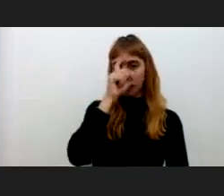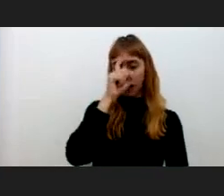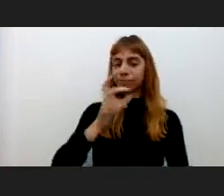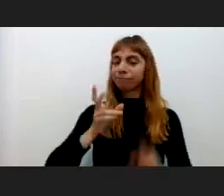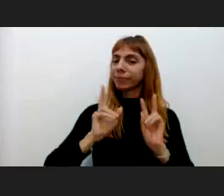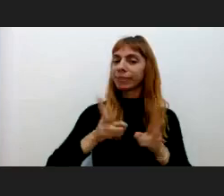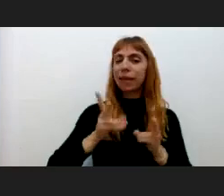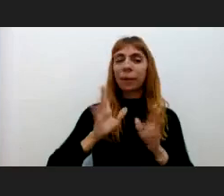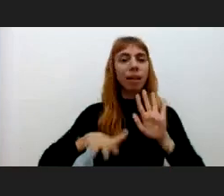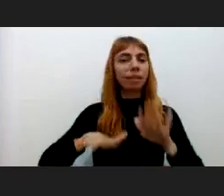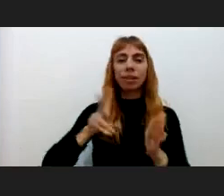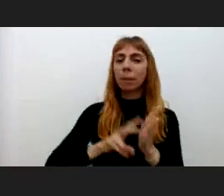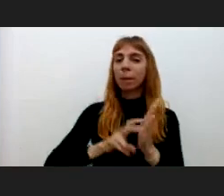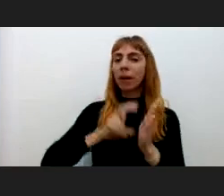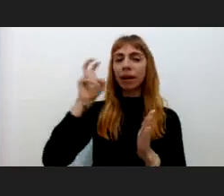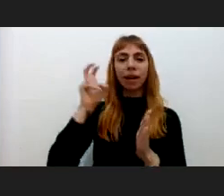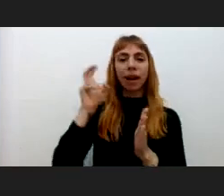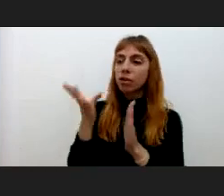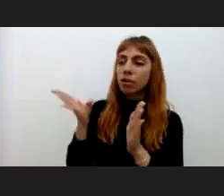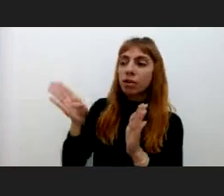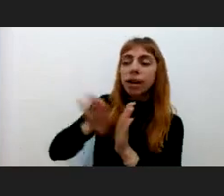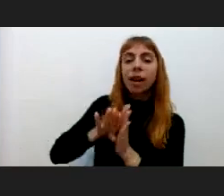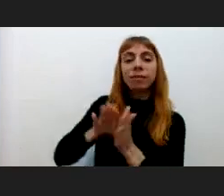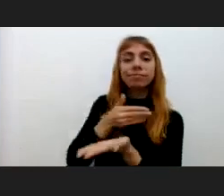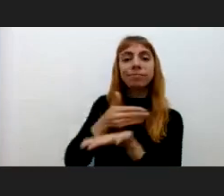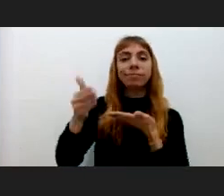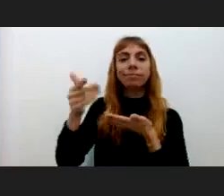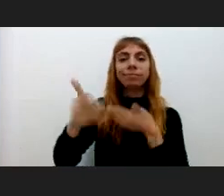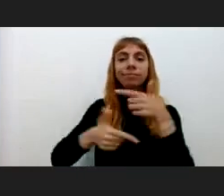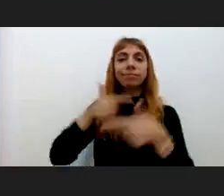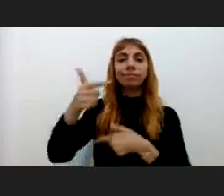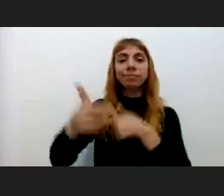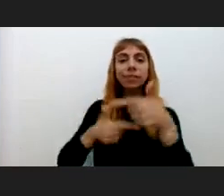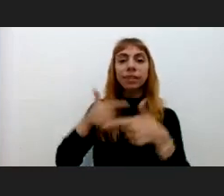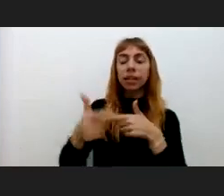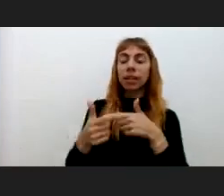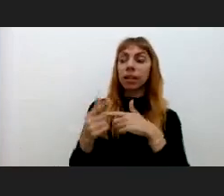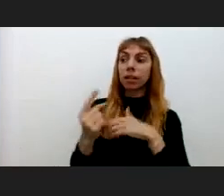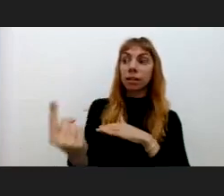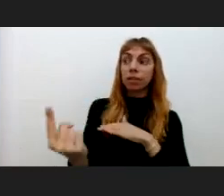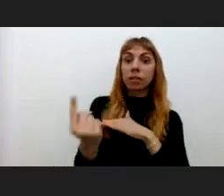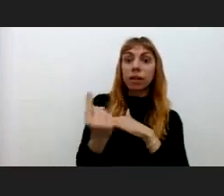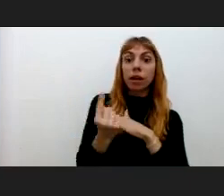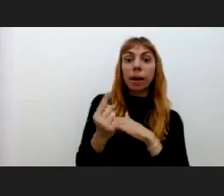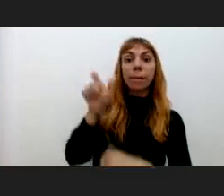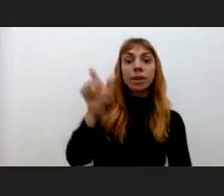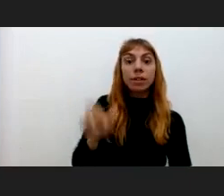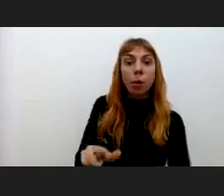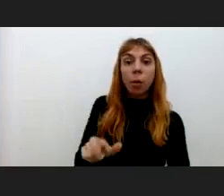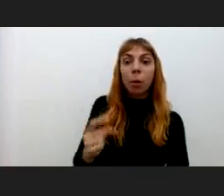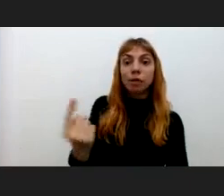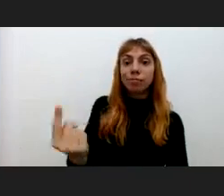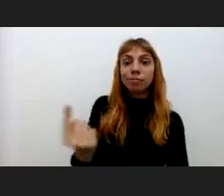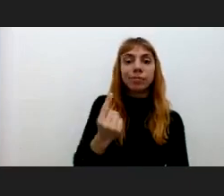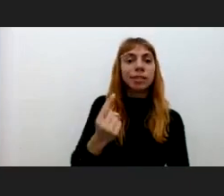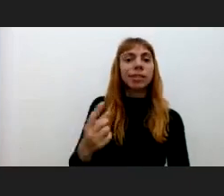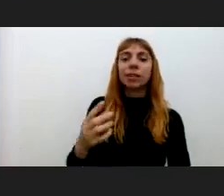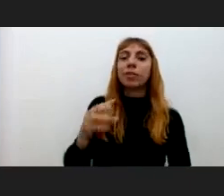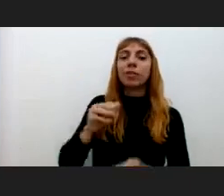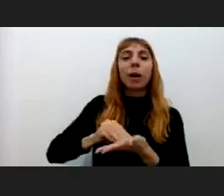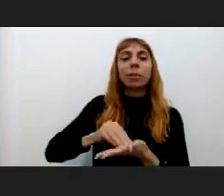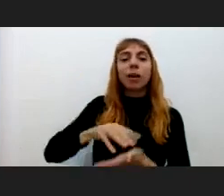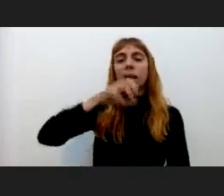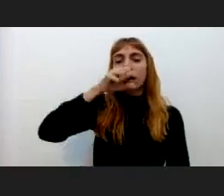lá, e aí vem um paciente sendo trazido, né, com falta de ar, com a